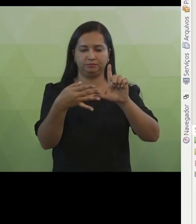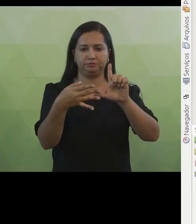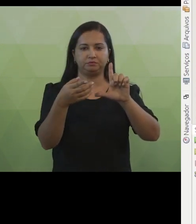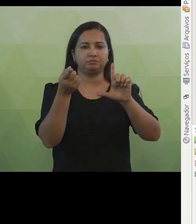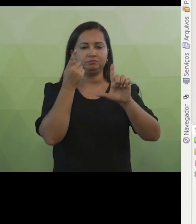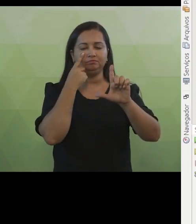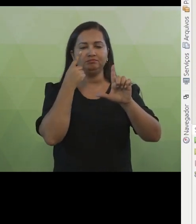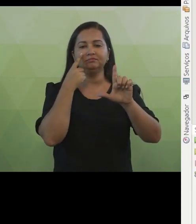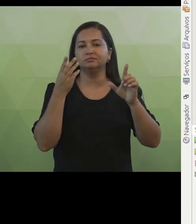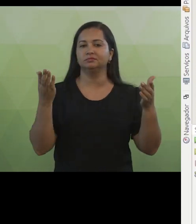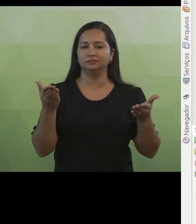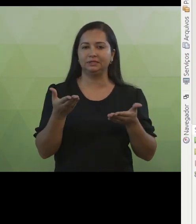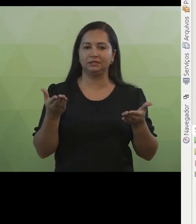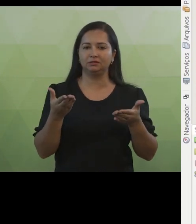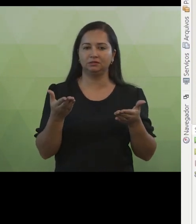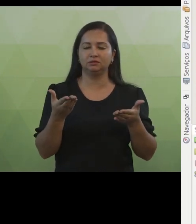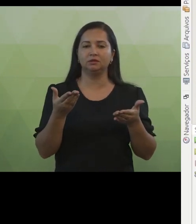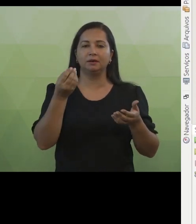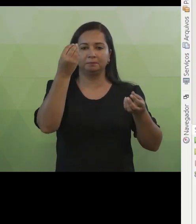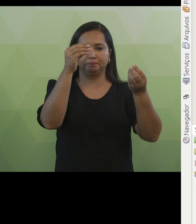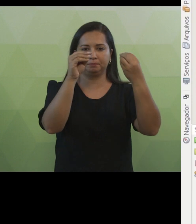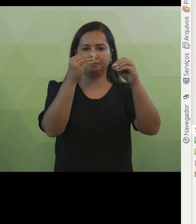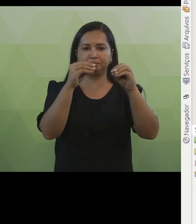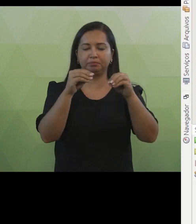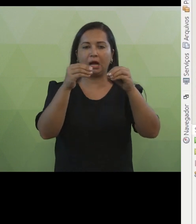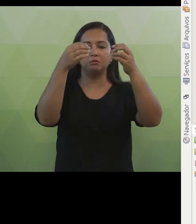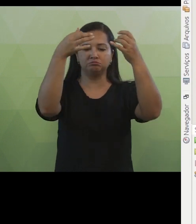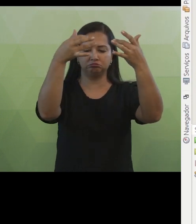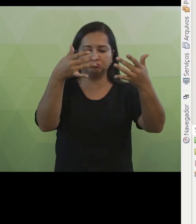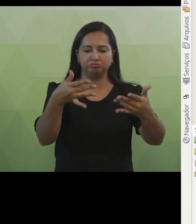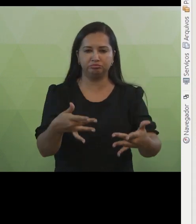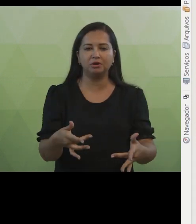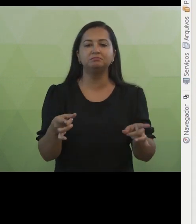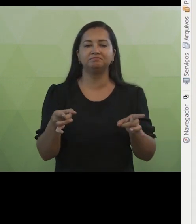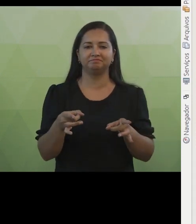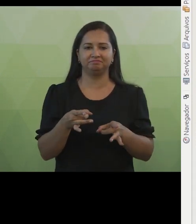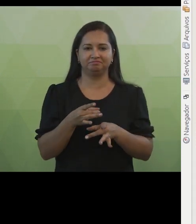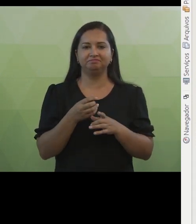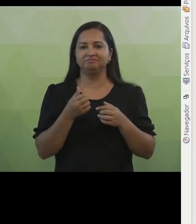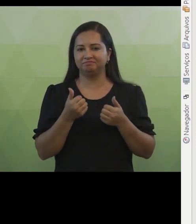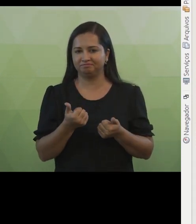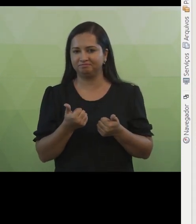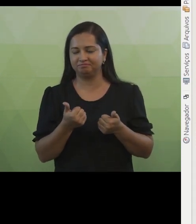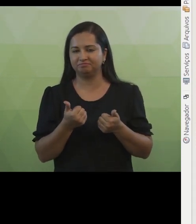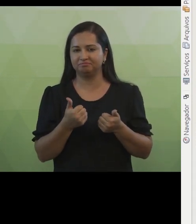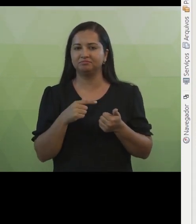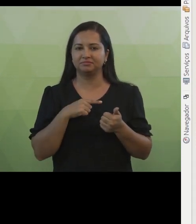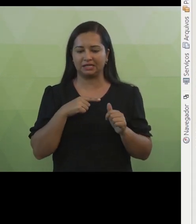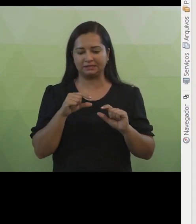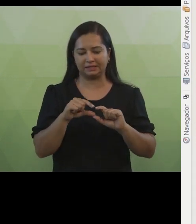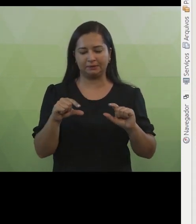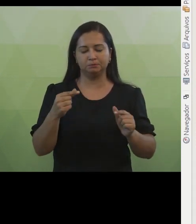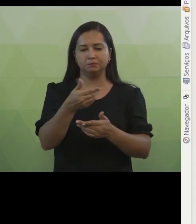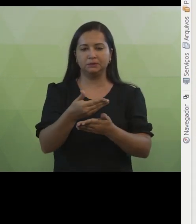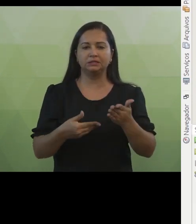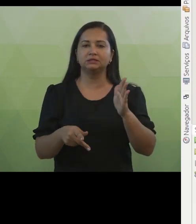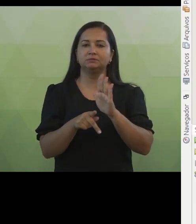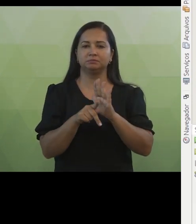eu verei que agora a minha aplicação ela foi executada até o final, apareceu uma mensagem de